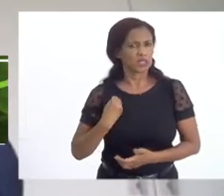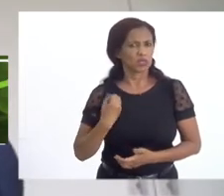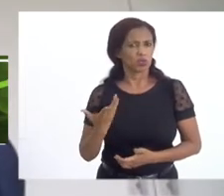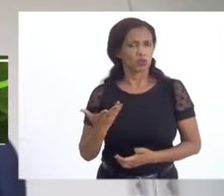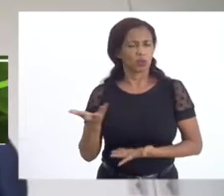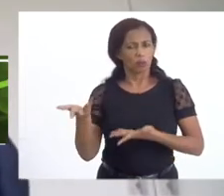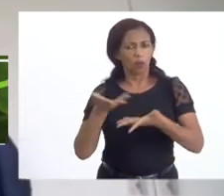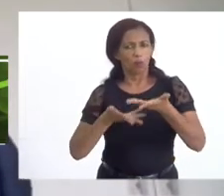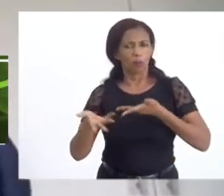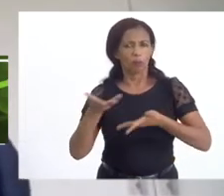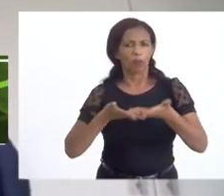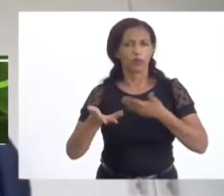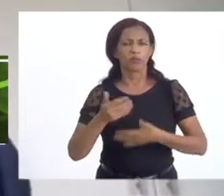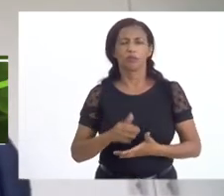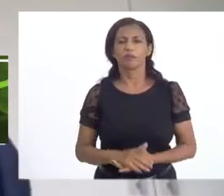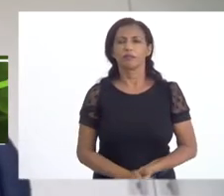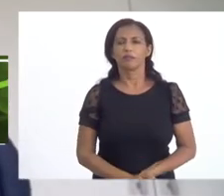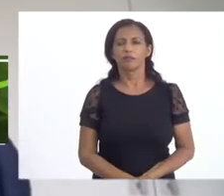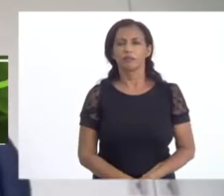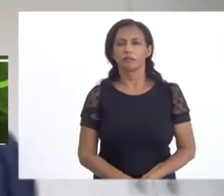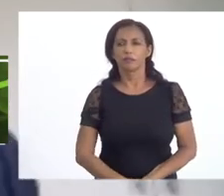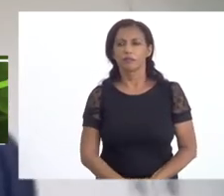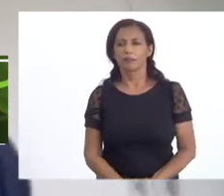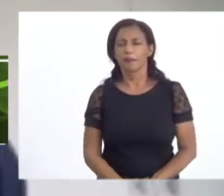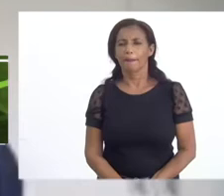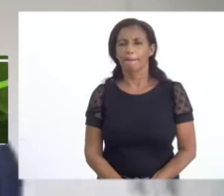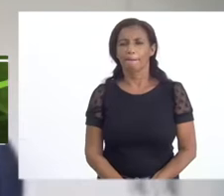para compartilhar com a gente.